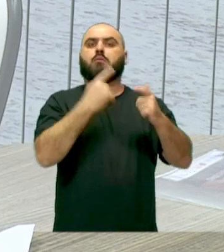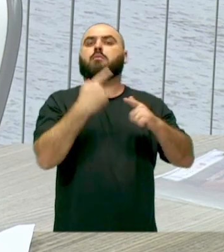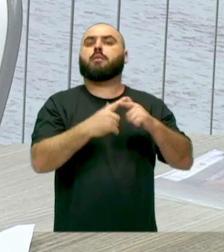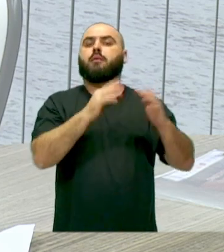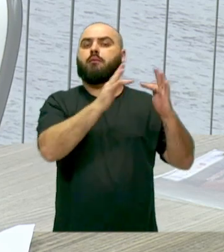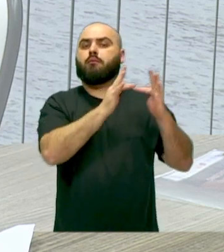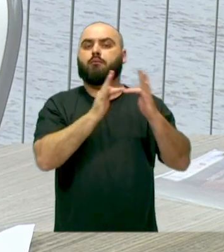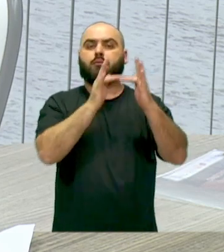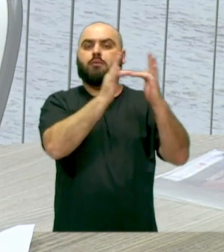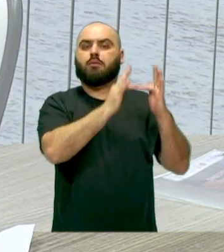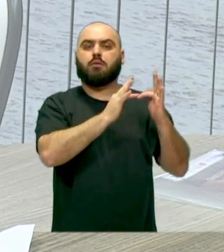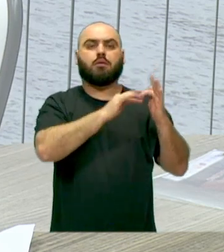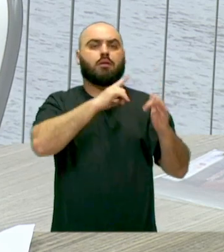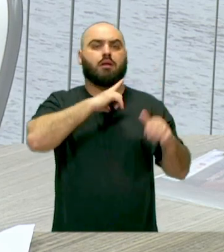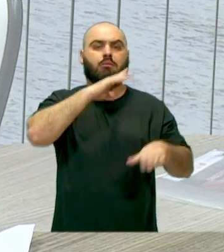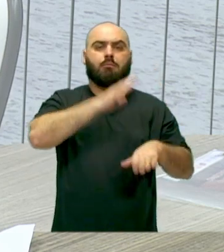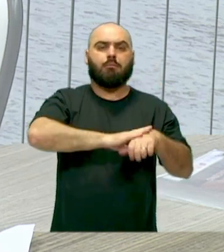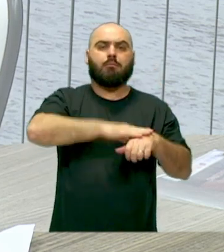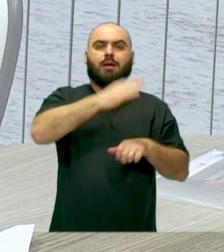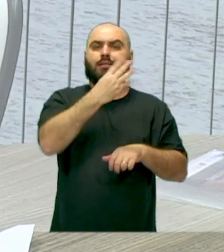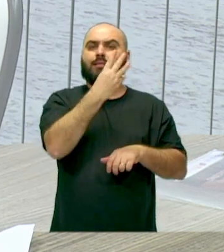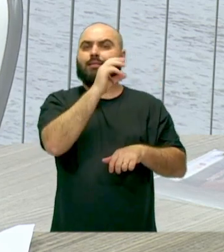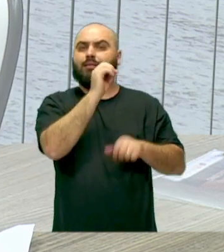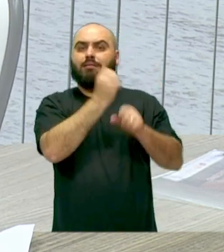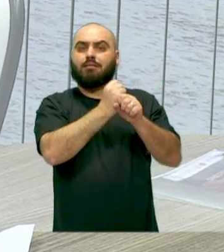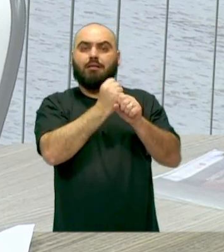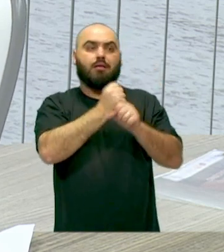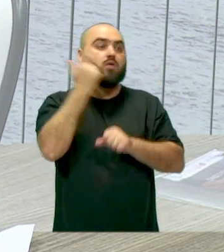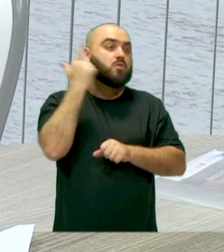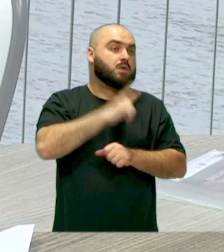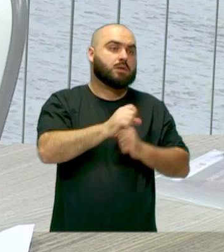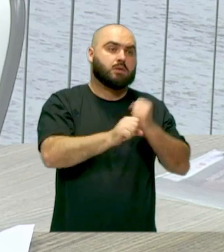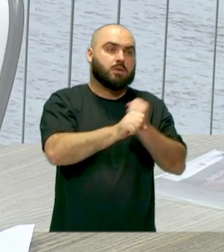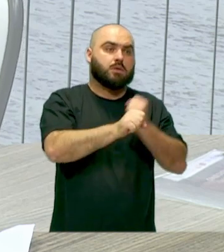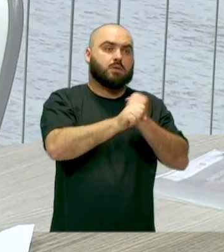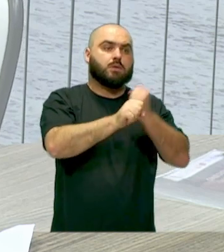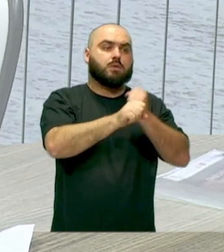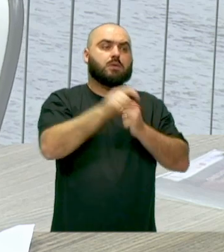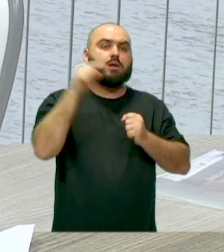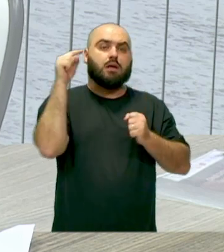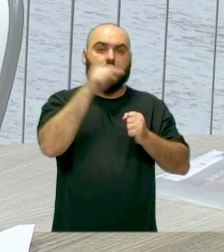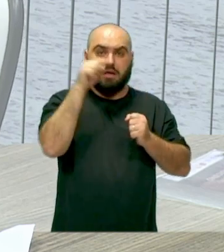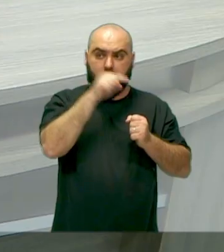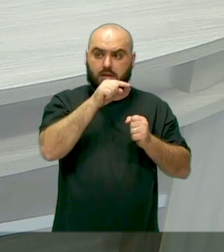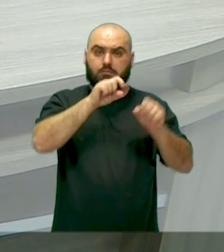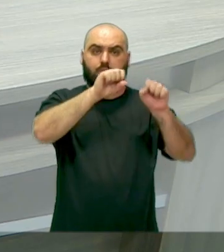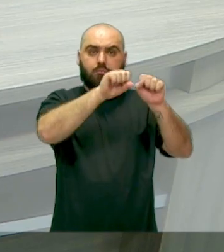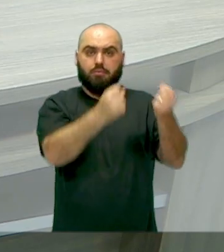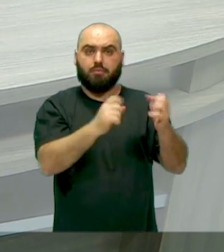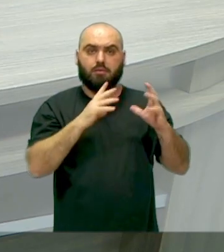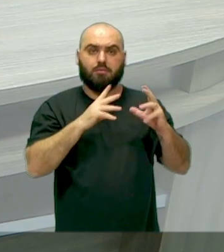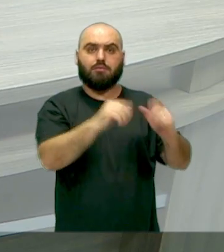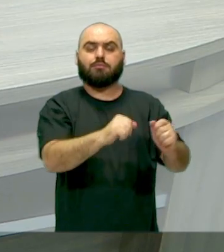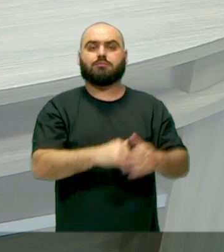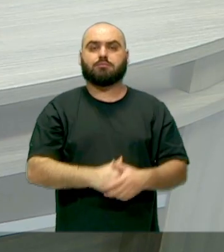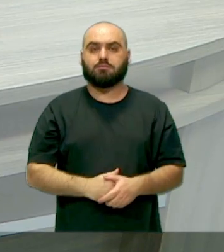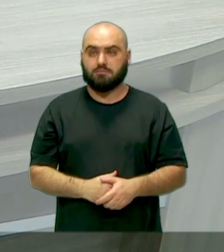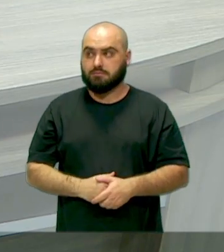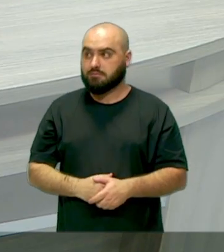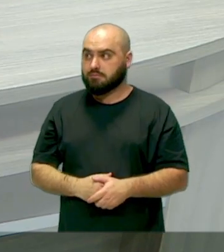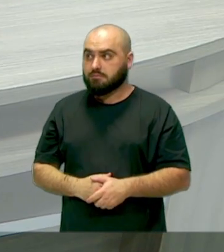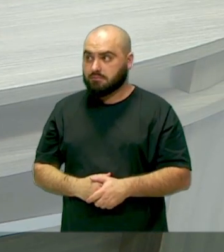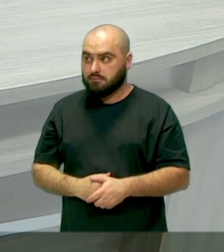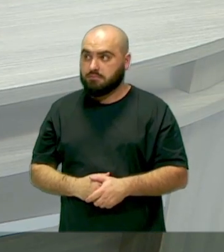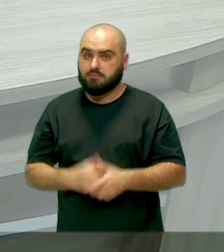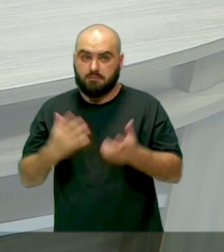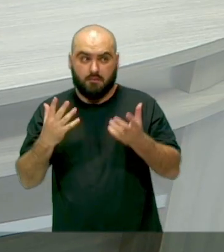Palmares levou mais de 30 anos para construir. Inclusive, ele queria trocar o nome da